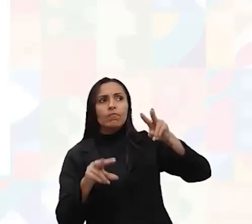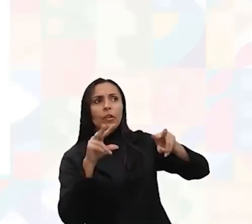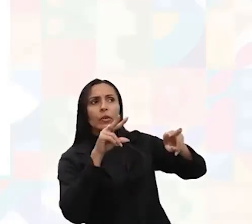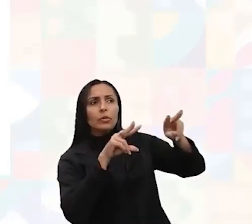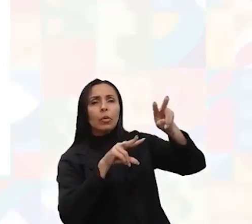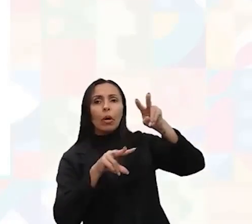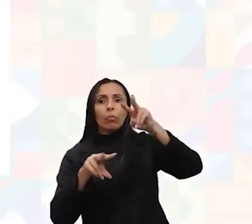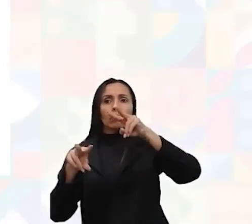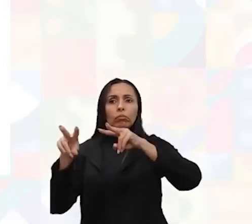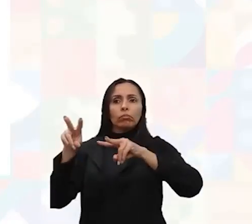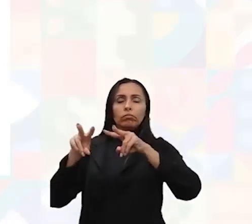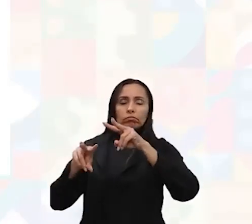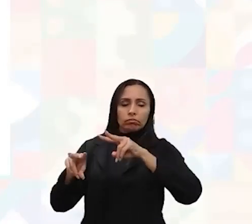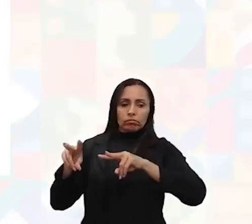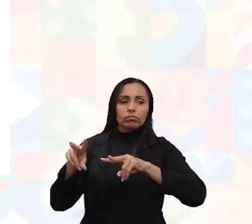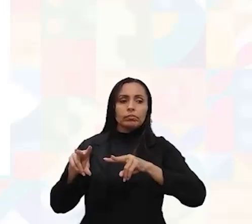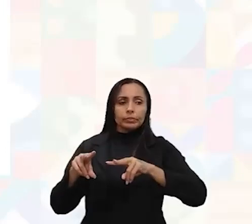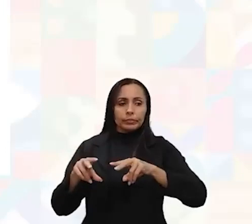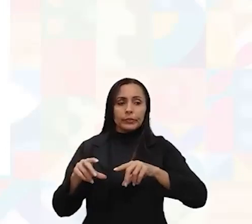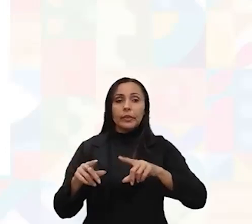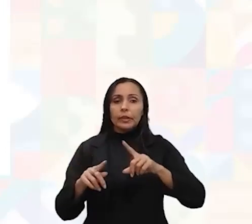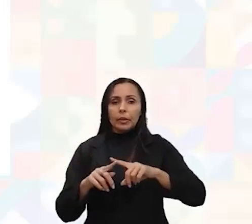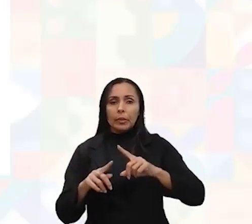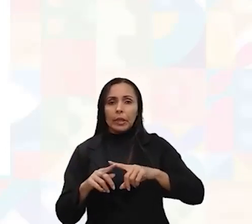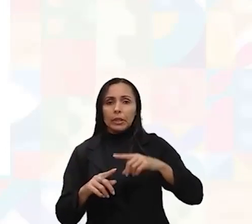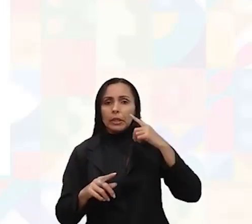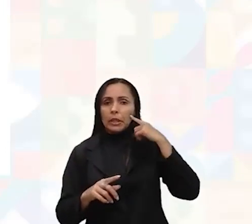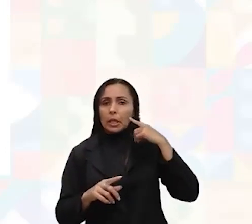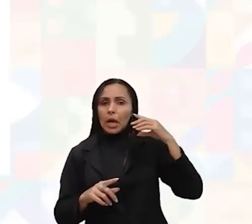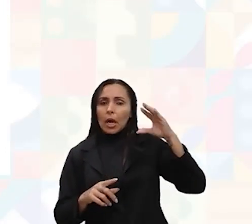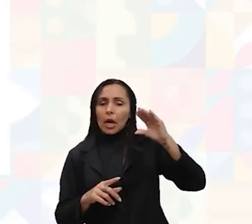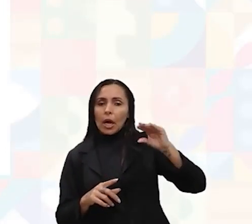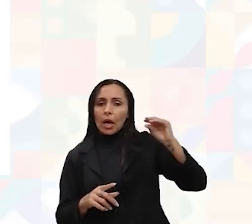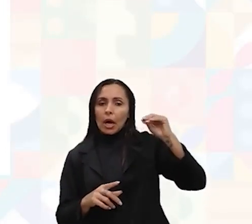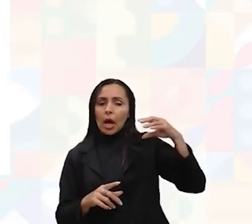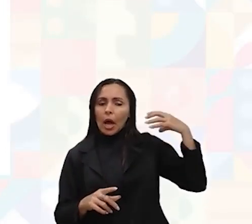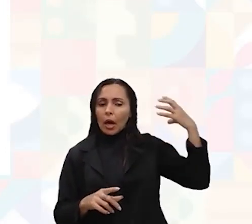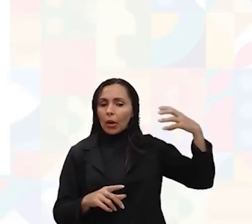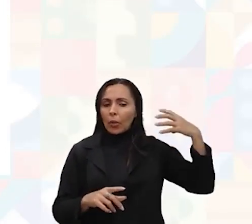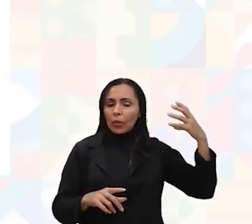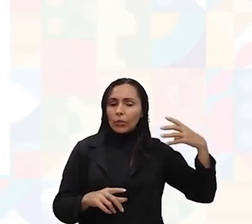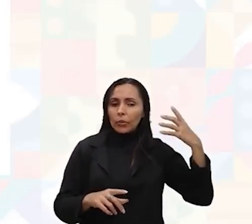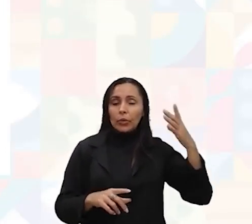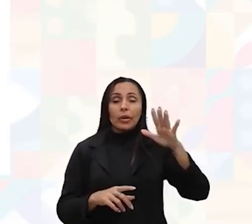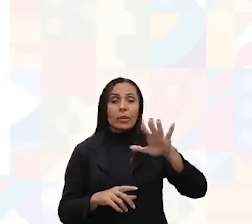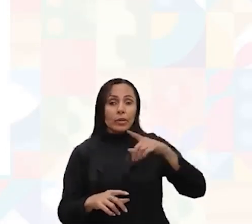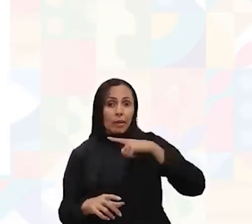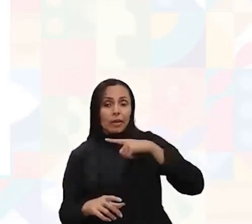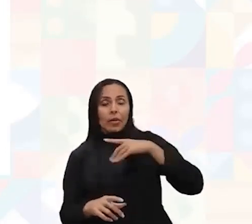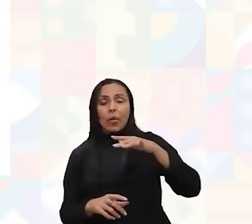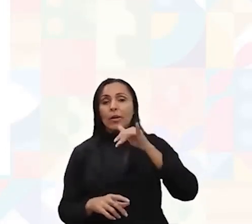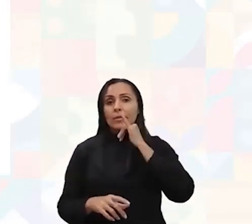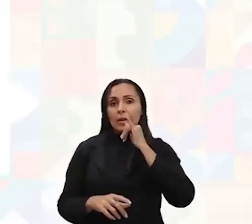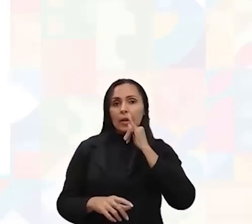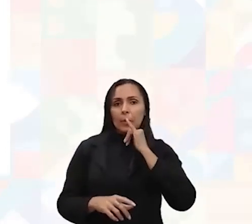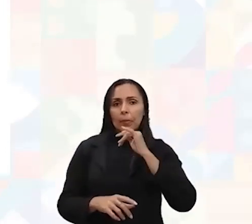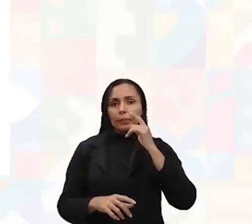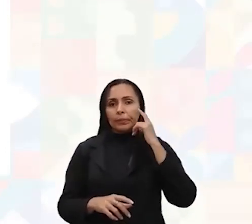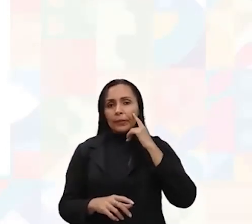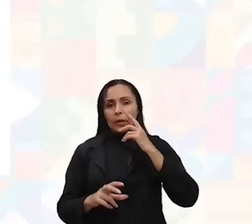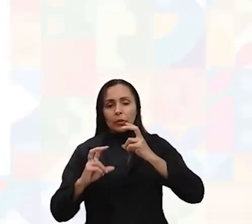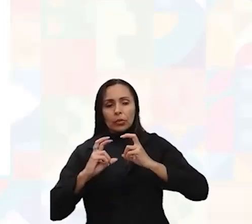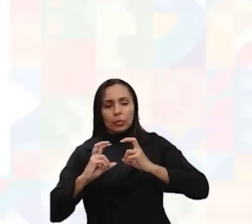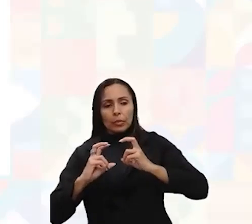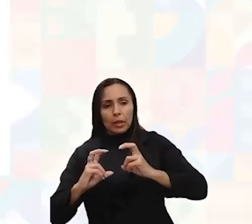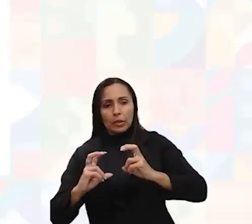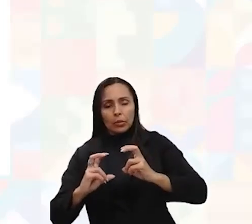tanto visual como de áudio, né? Você tem esses exemplos dentro do metrô, é um local